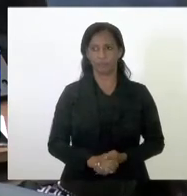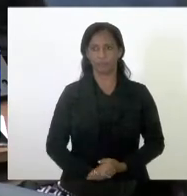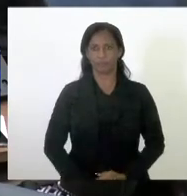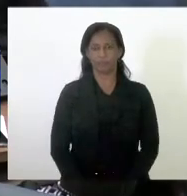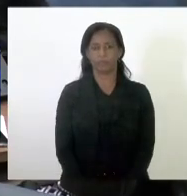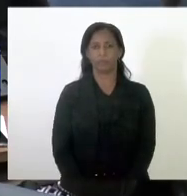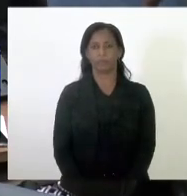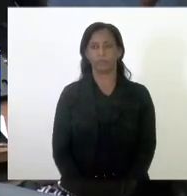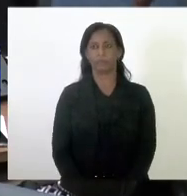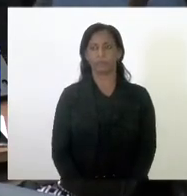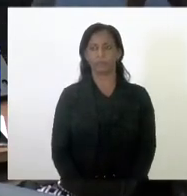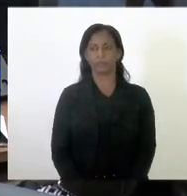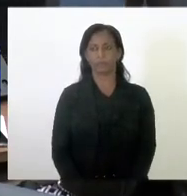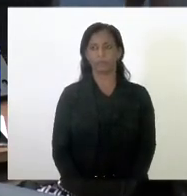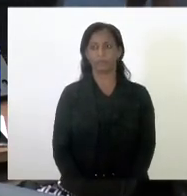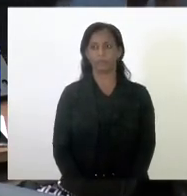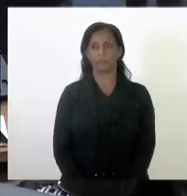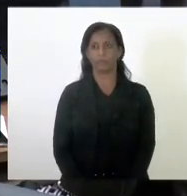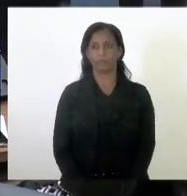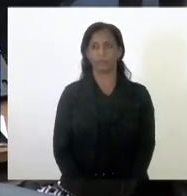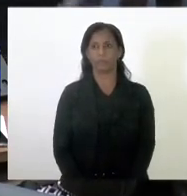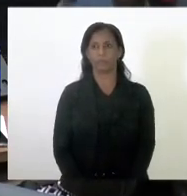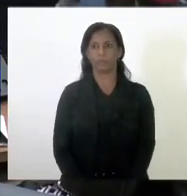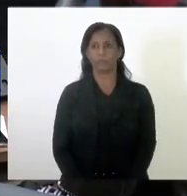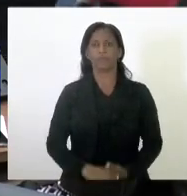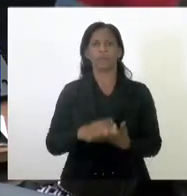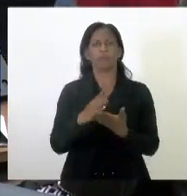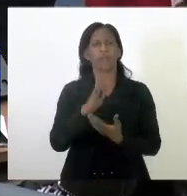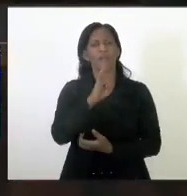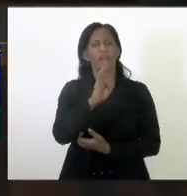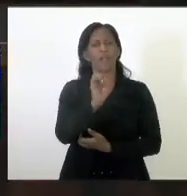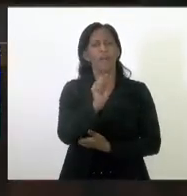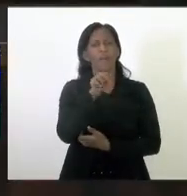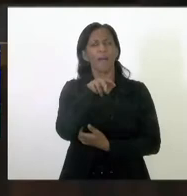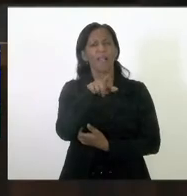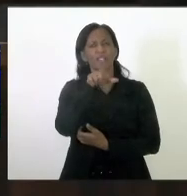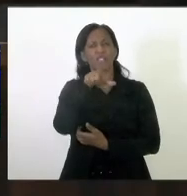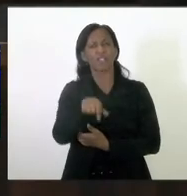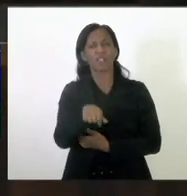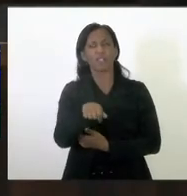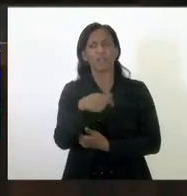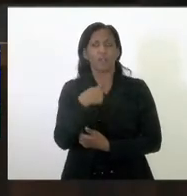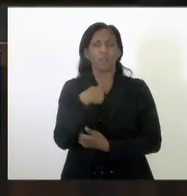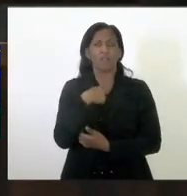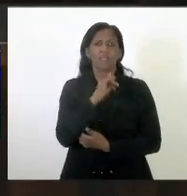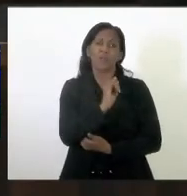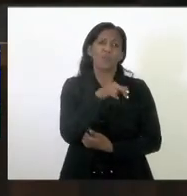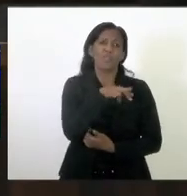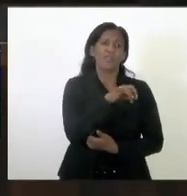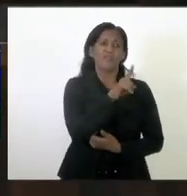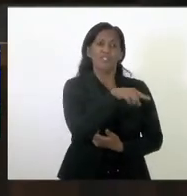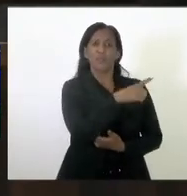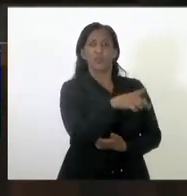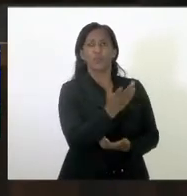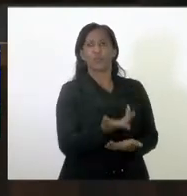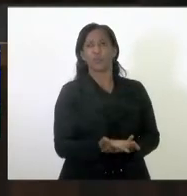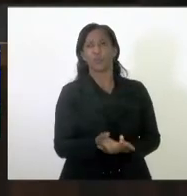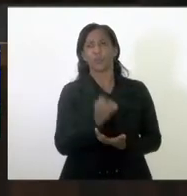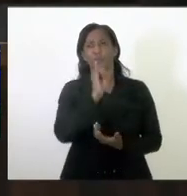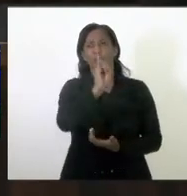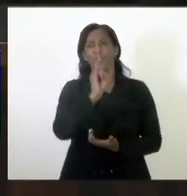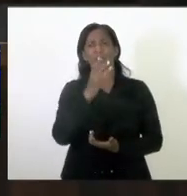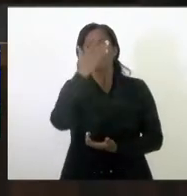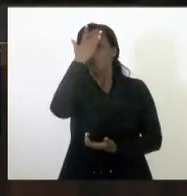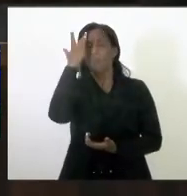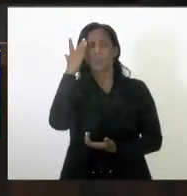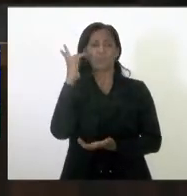Mas, presidente, a baixa em diligência não é um voto? É, mas se eu defiro, porque senão todo projeto que vai passar aqui, o sujeito que é contra vai dar